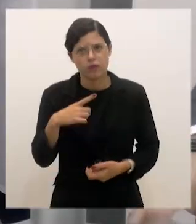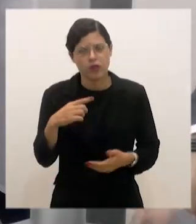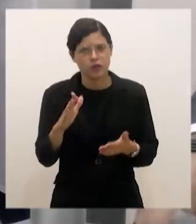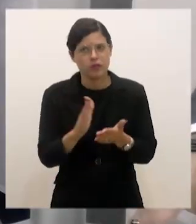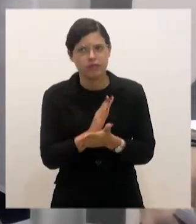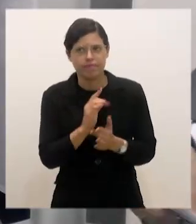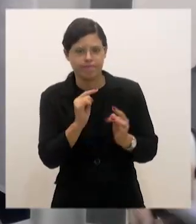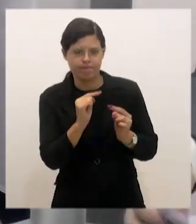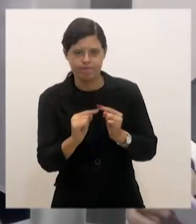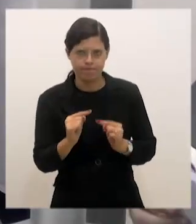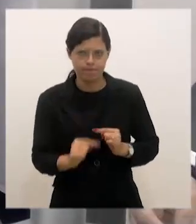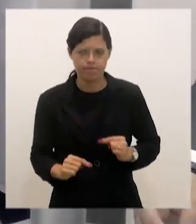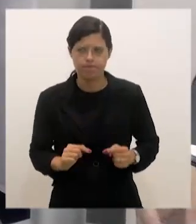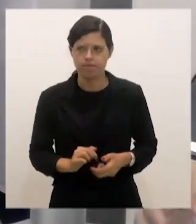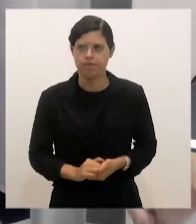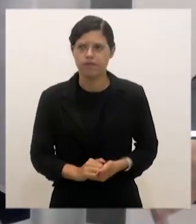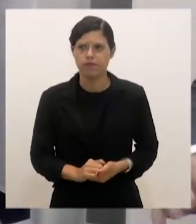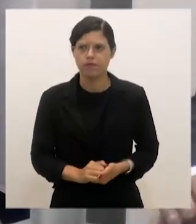divergências.